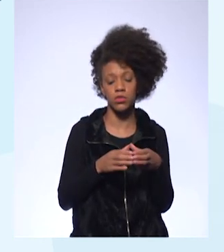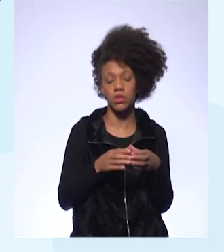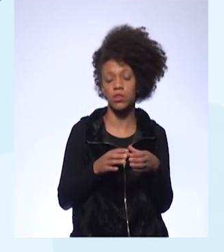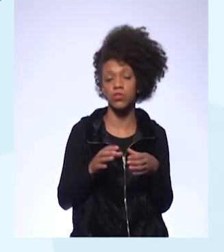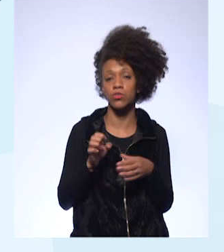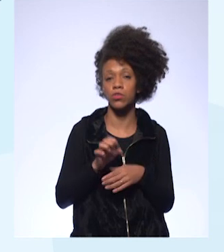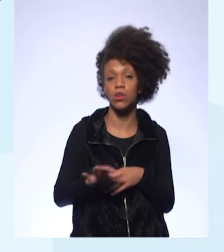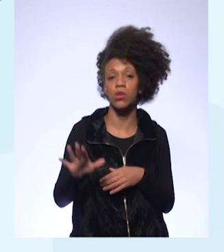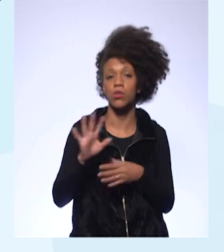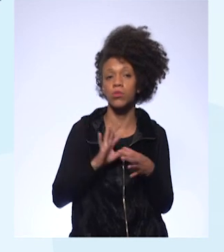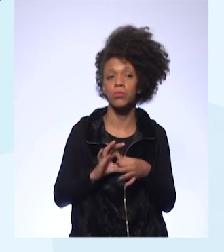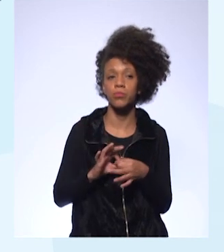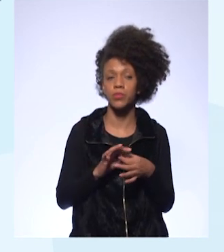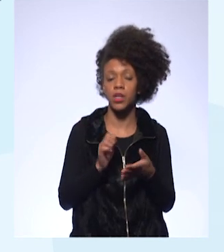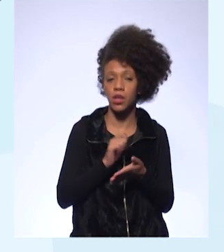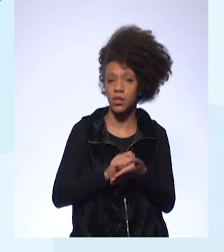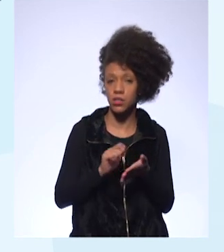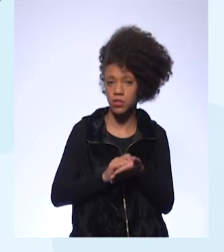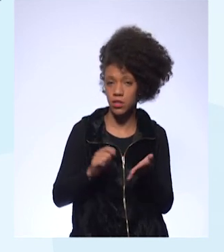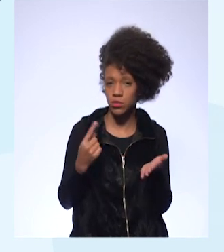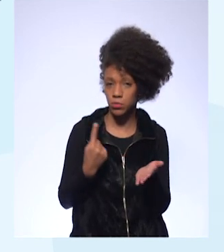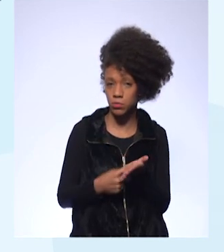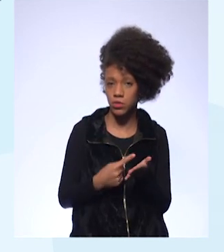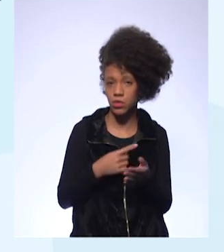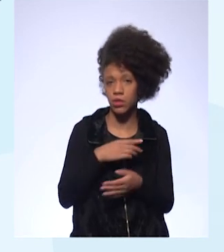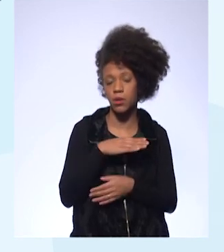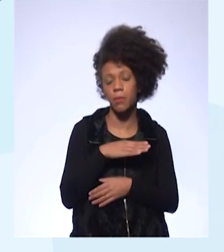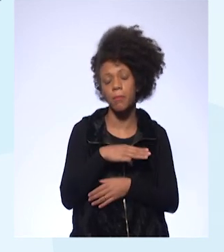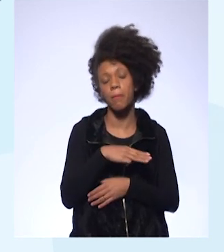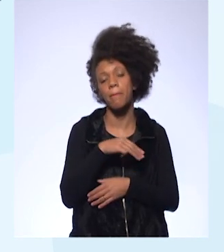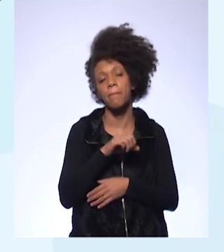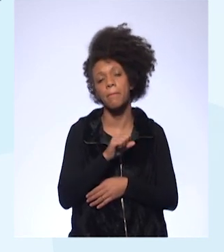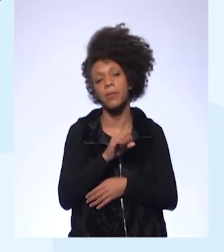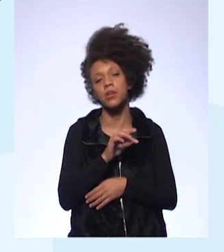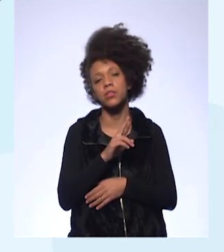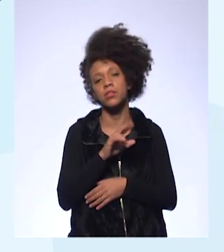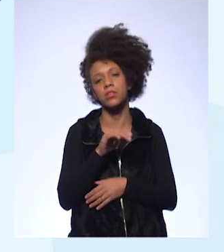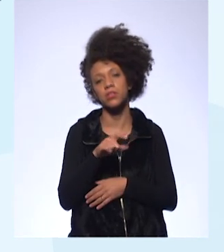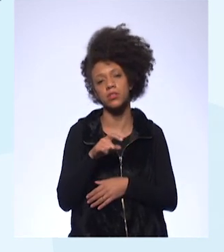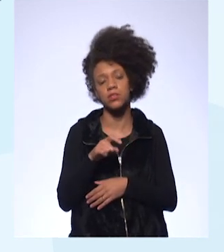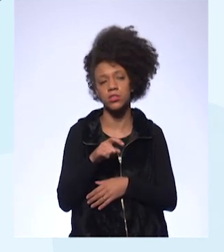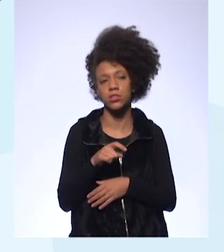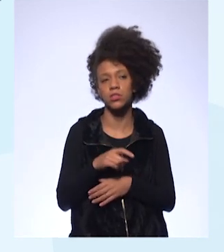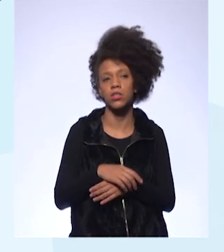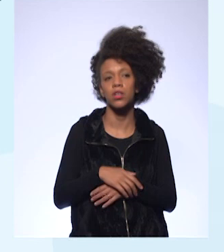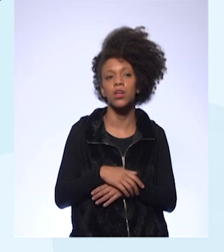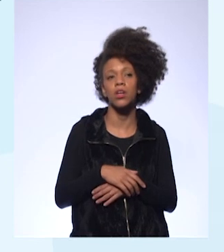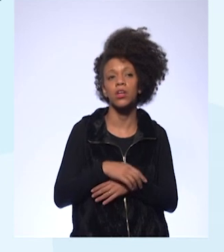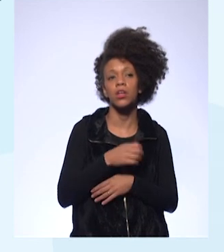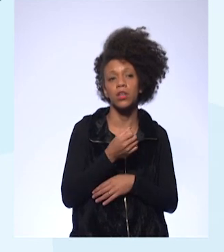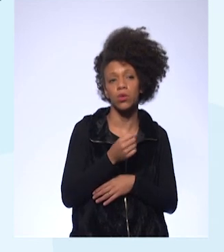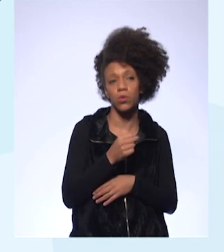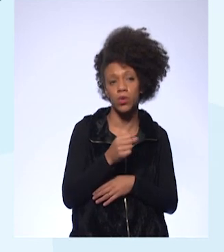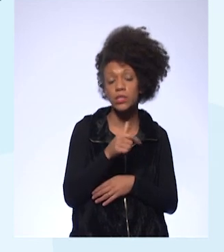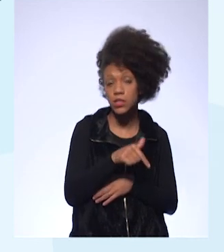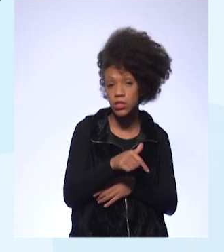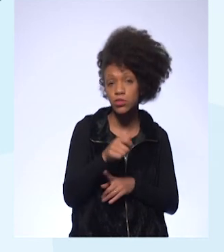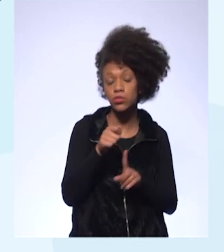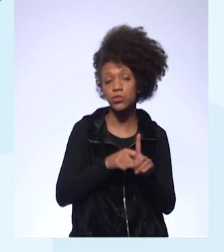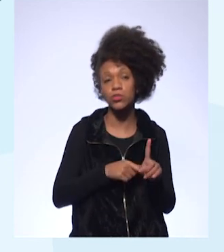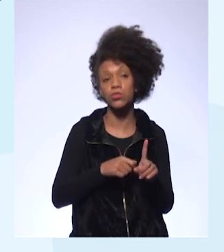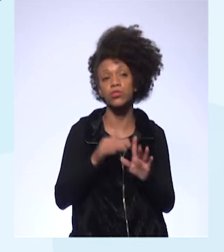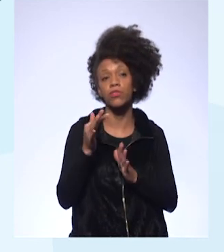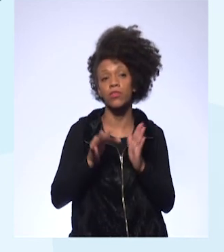assinada em Maastricht, na Holanda, em 7 de fevereiro de 1992. Entrada em vigor 1º de novembro